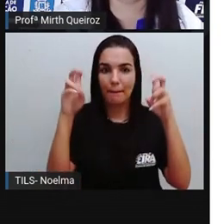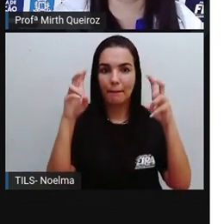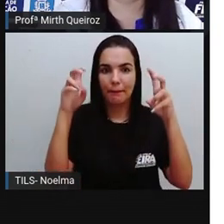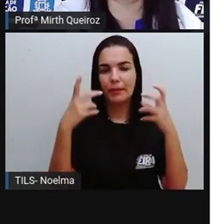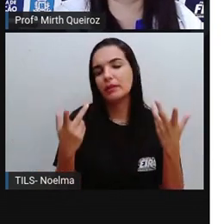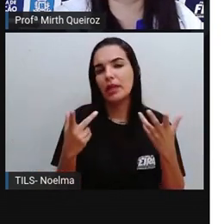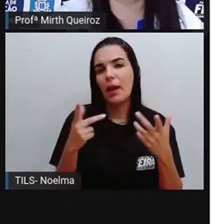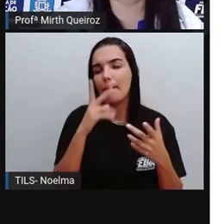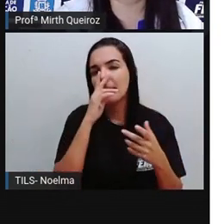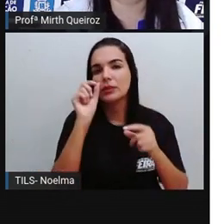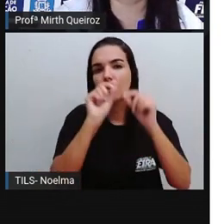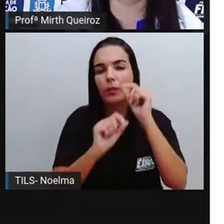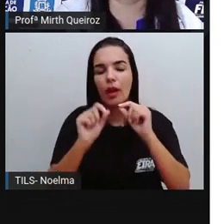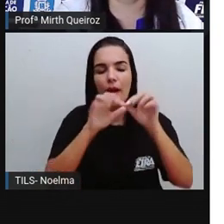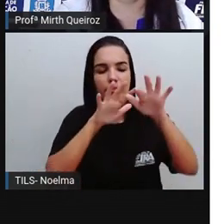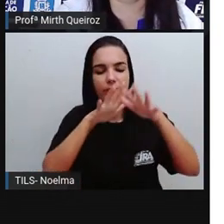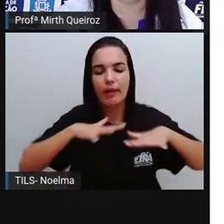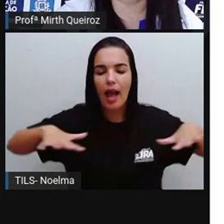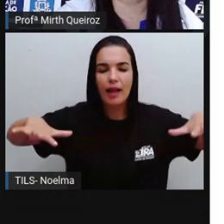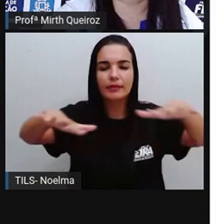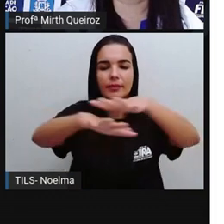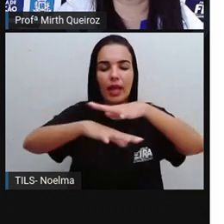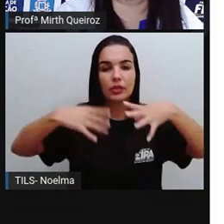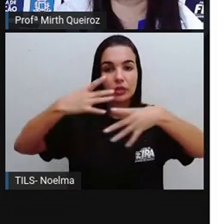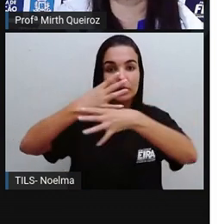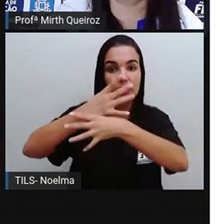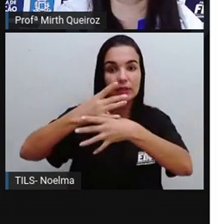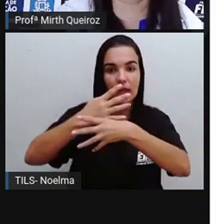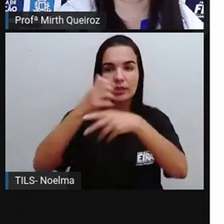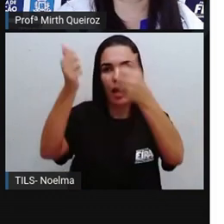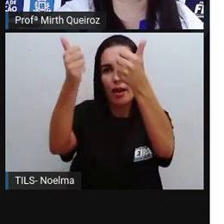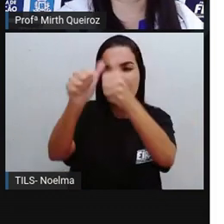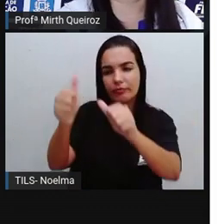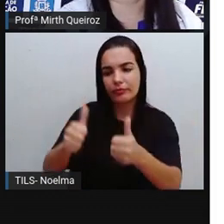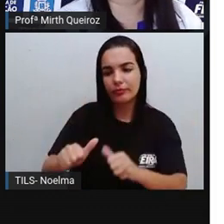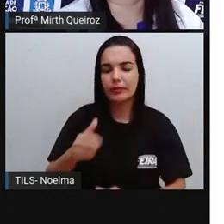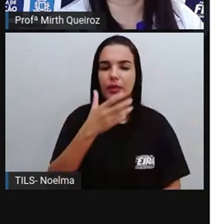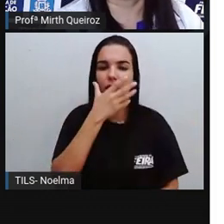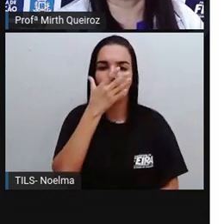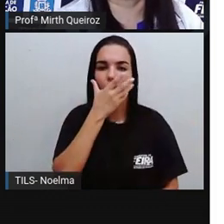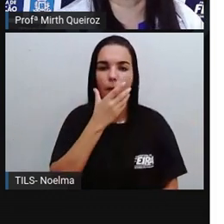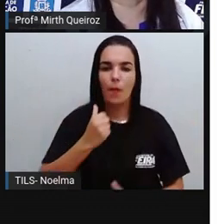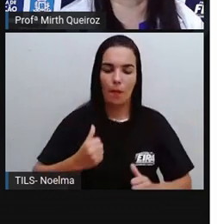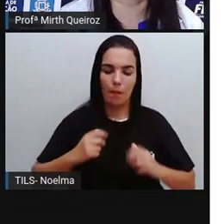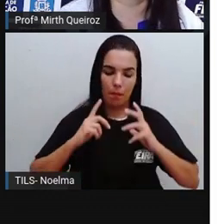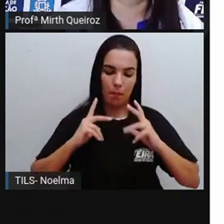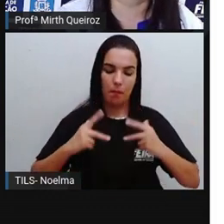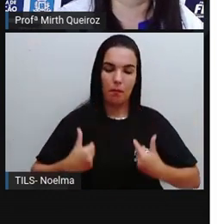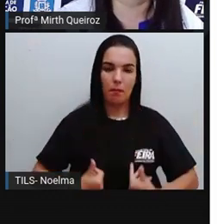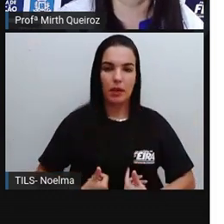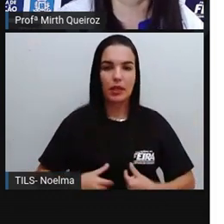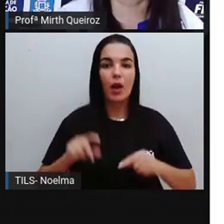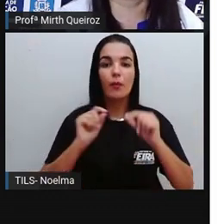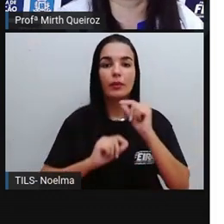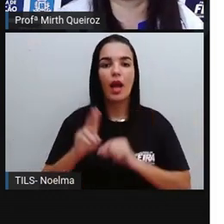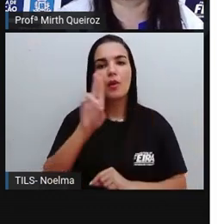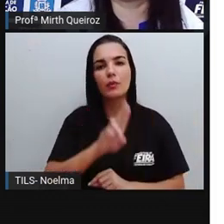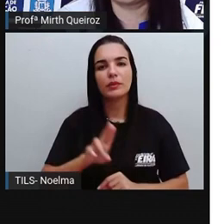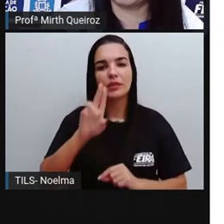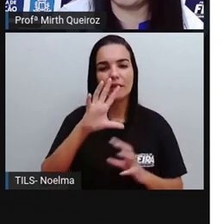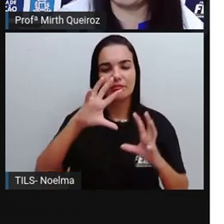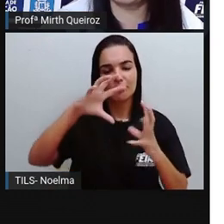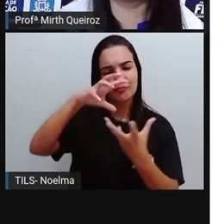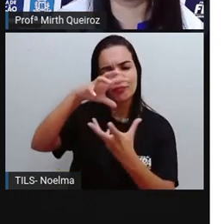a paisagem urbana e a figura humana aí em suas obras. Porém, utilizando o quê? Um